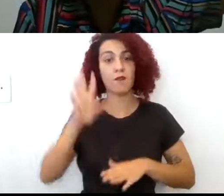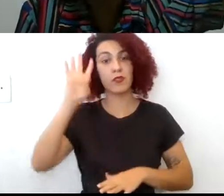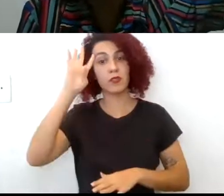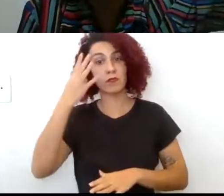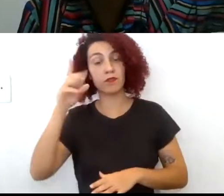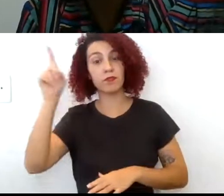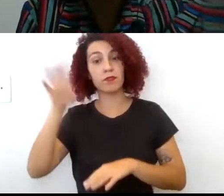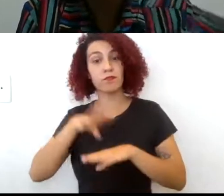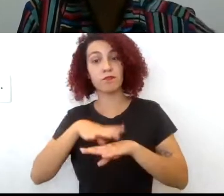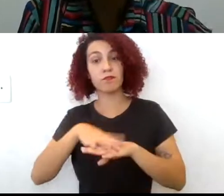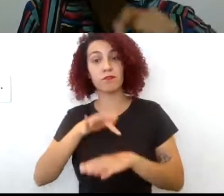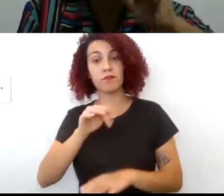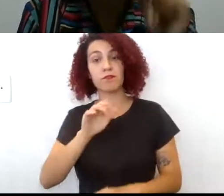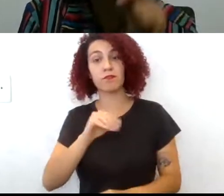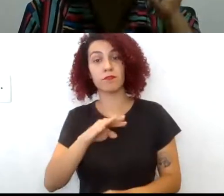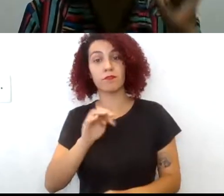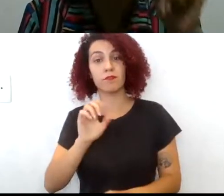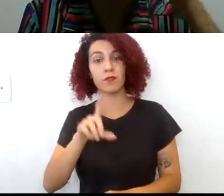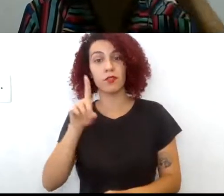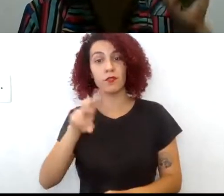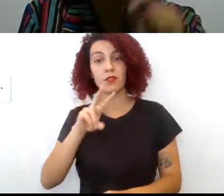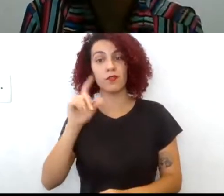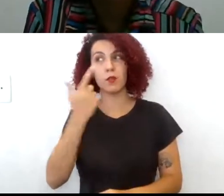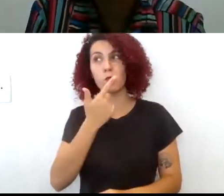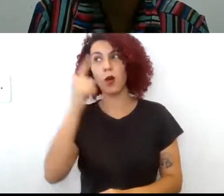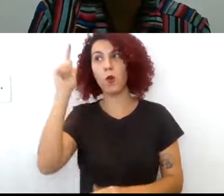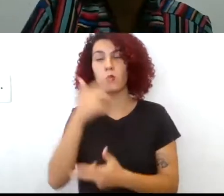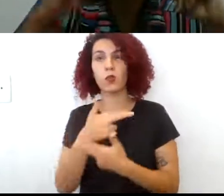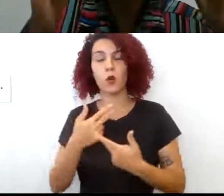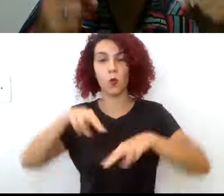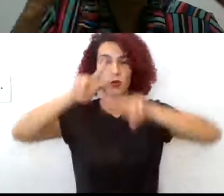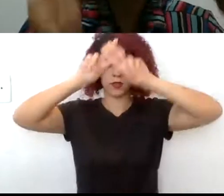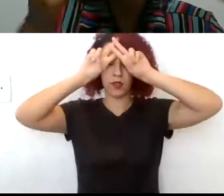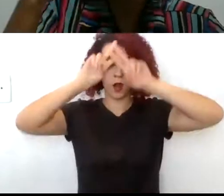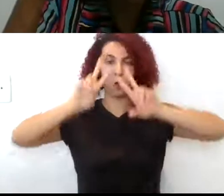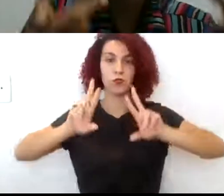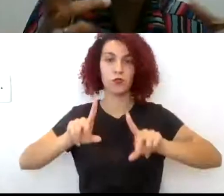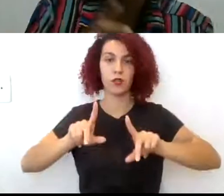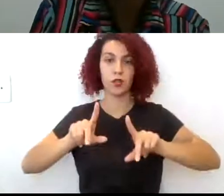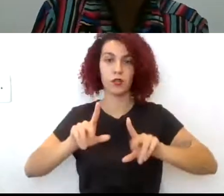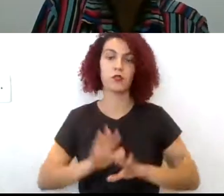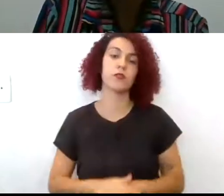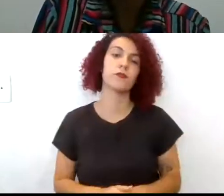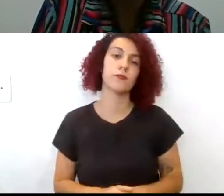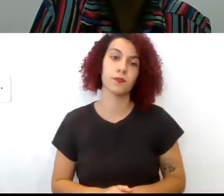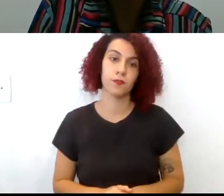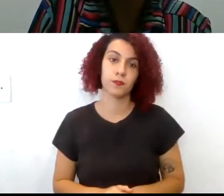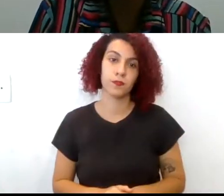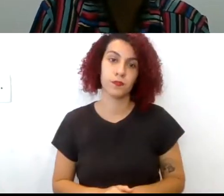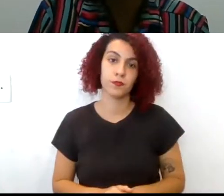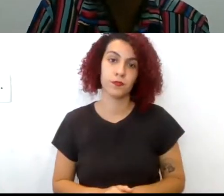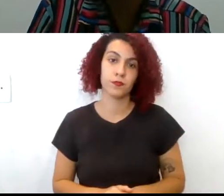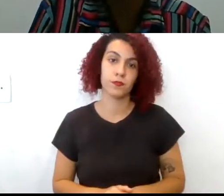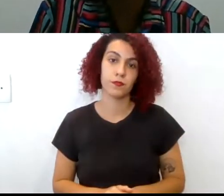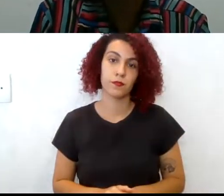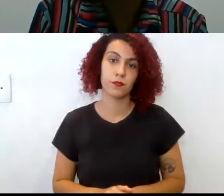resolução lá na matemática fractal porque você vai fazer um outro caminho pelo seu trauma um outro caminho pela sua dor não é o